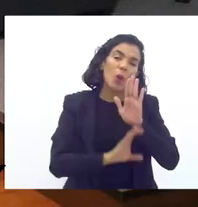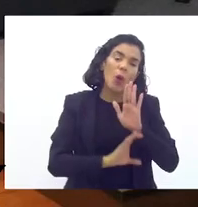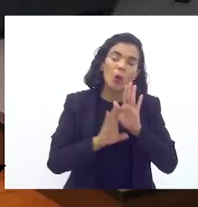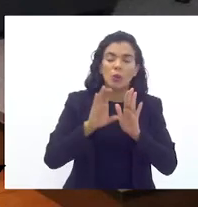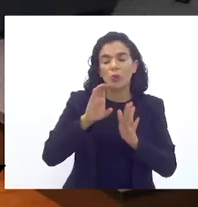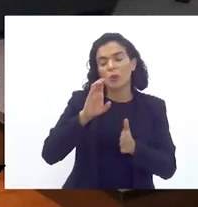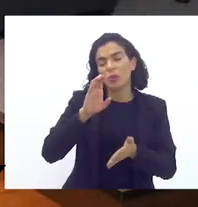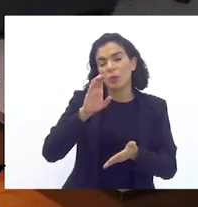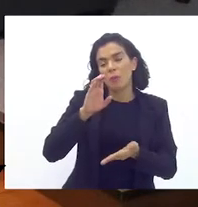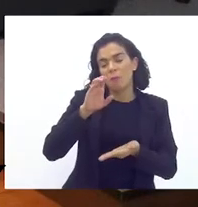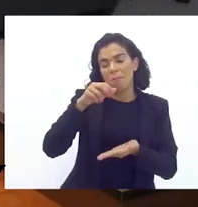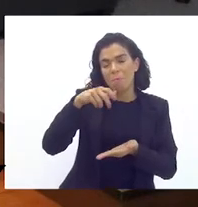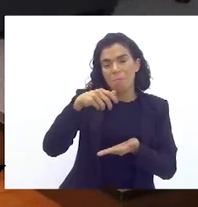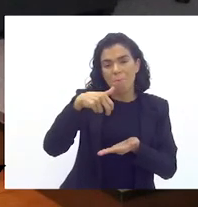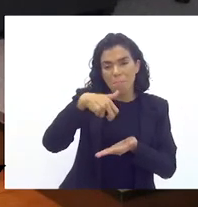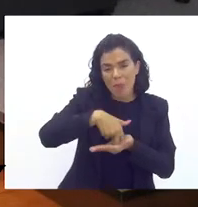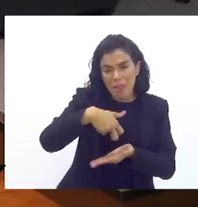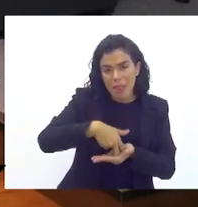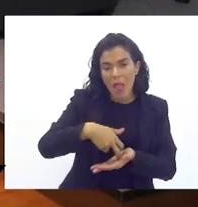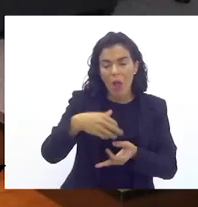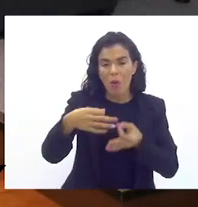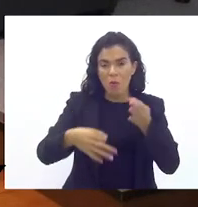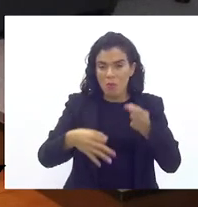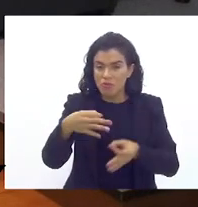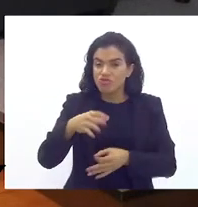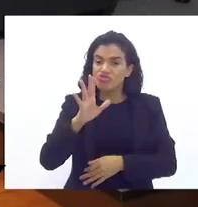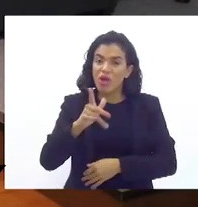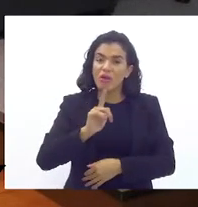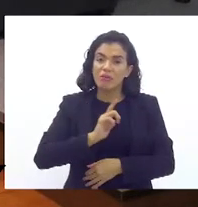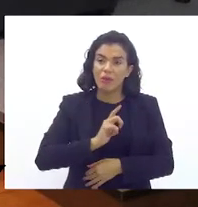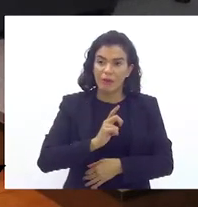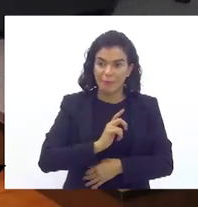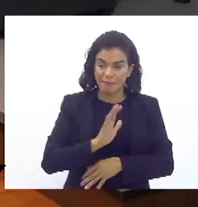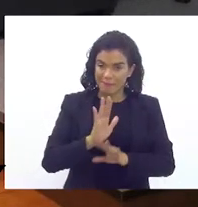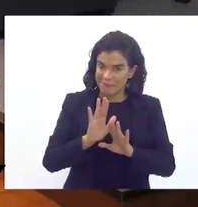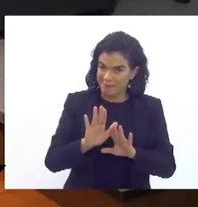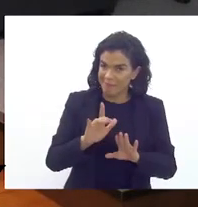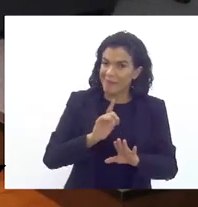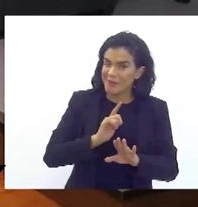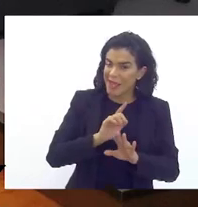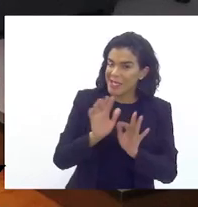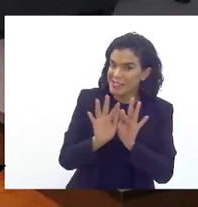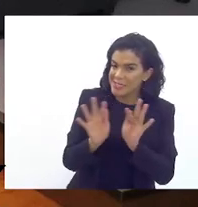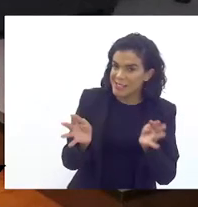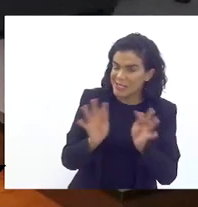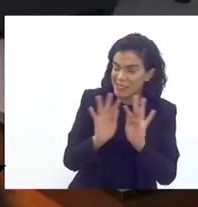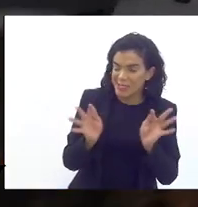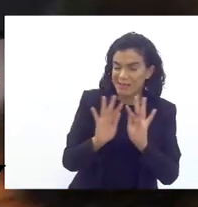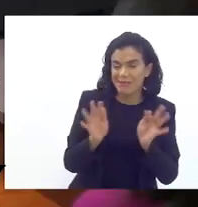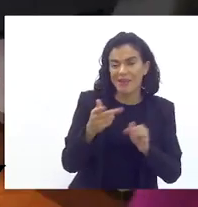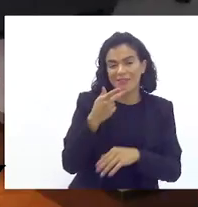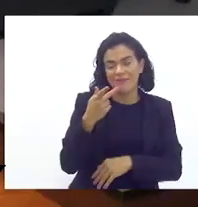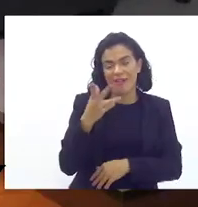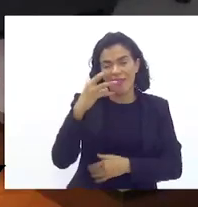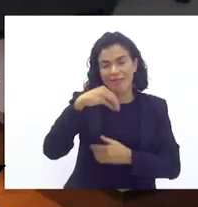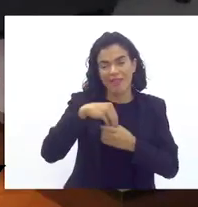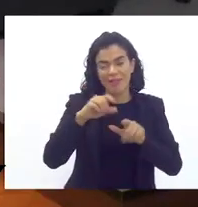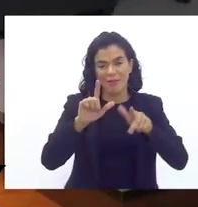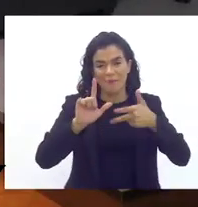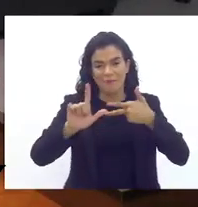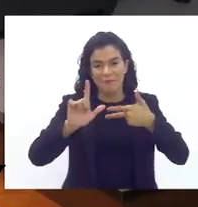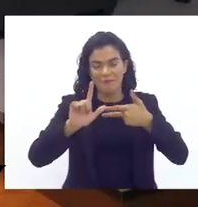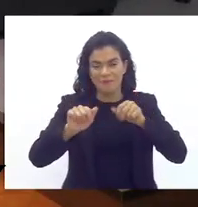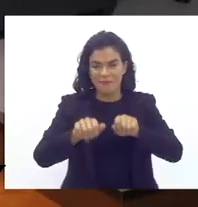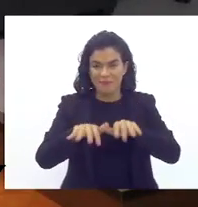penal já prevê isso e a gente tem uma coisa que muito simples que a gente fala no Parlamento